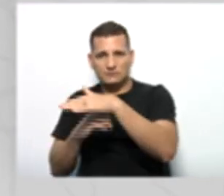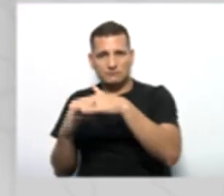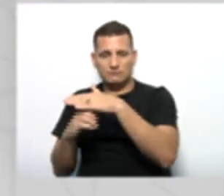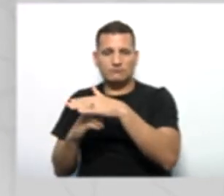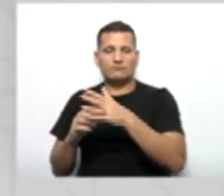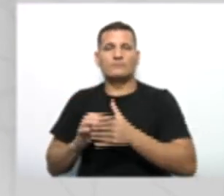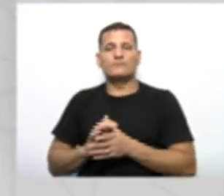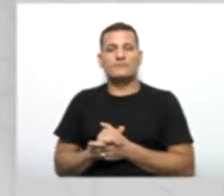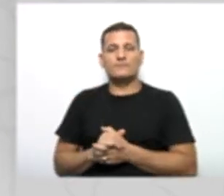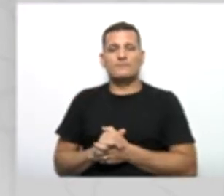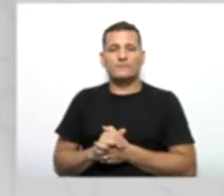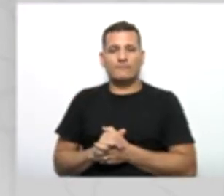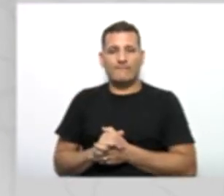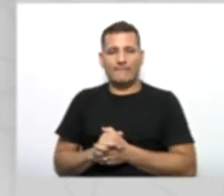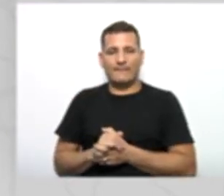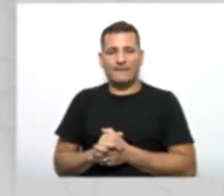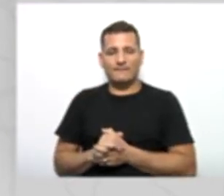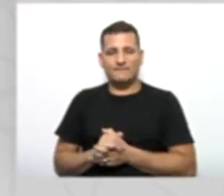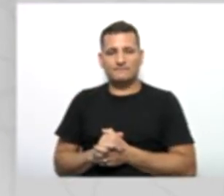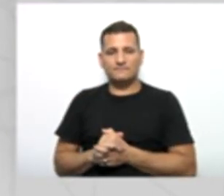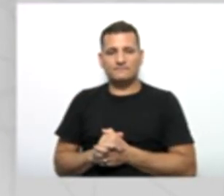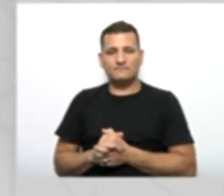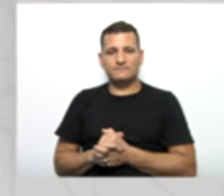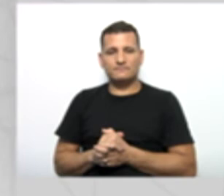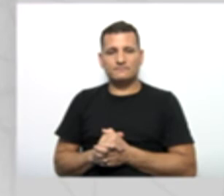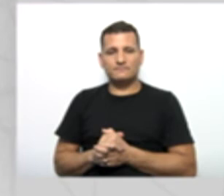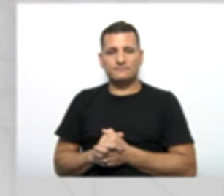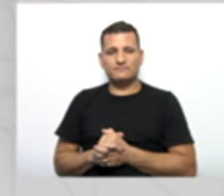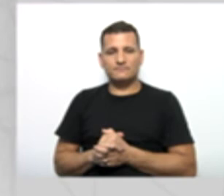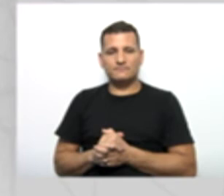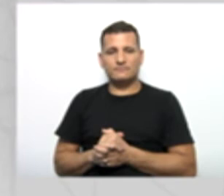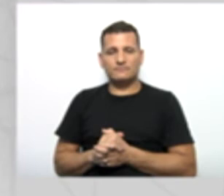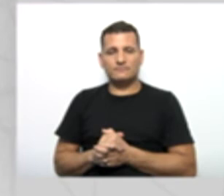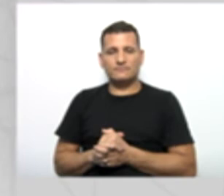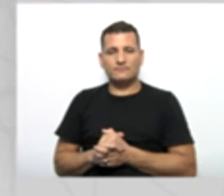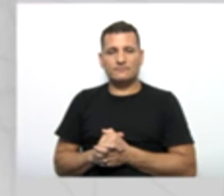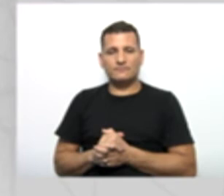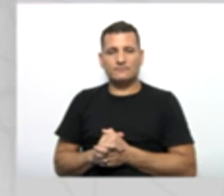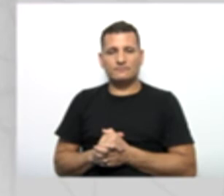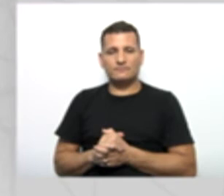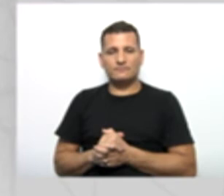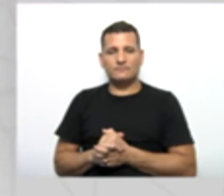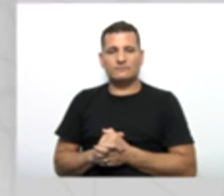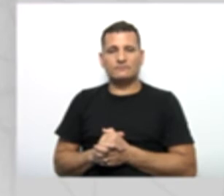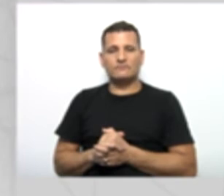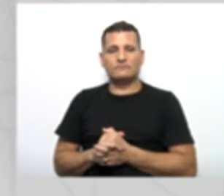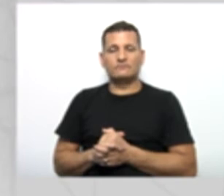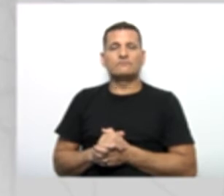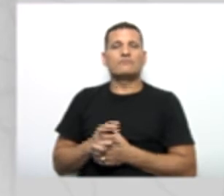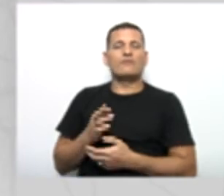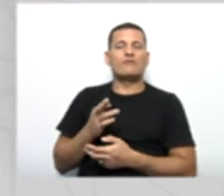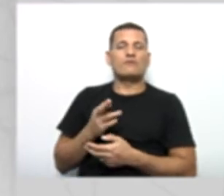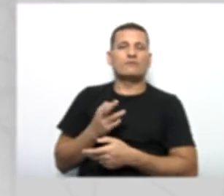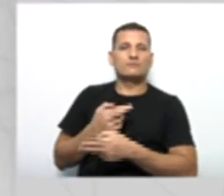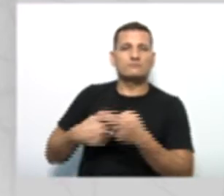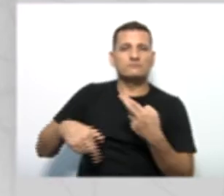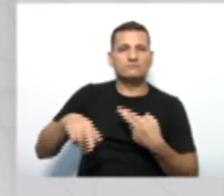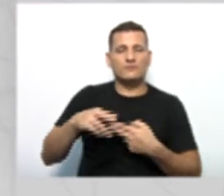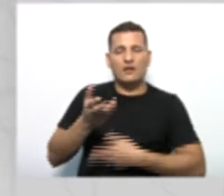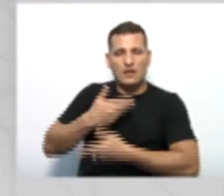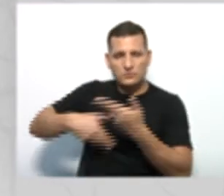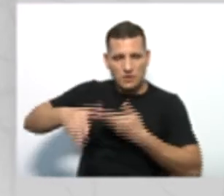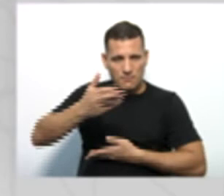parte desse grupo. relacionamentos interpessoais no